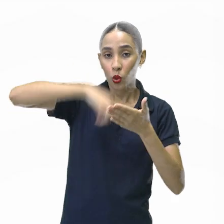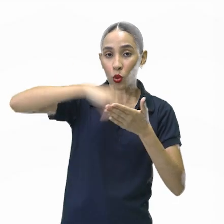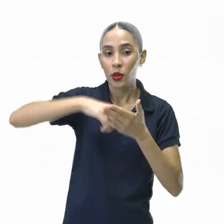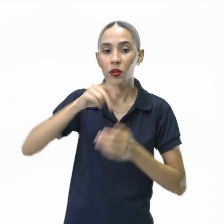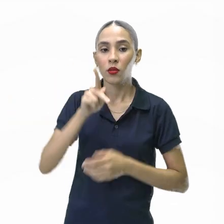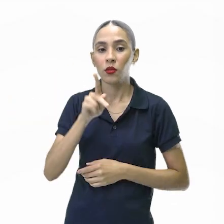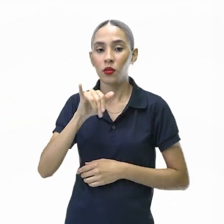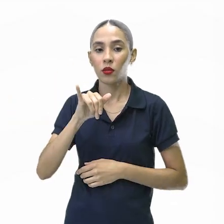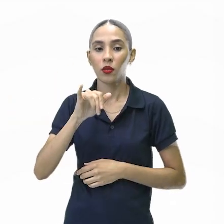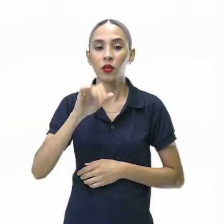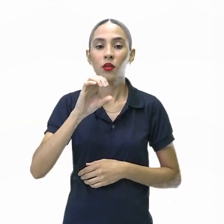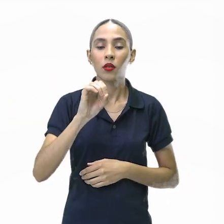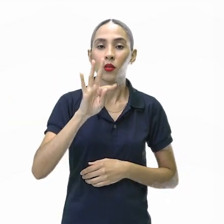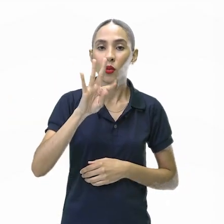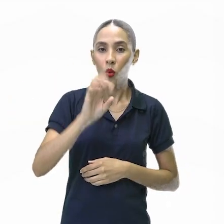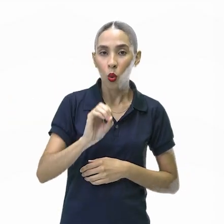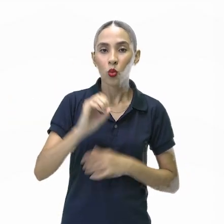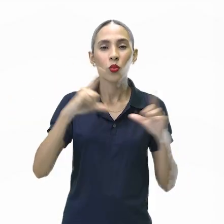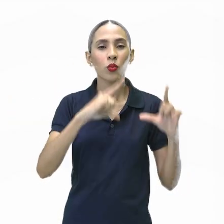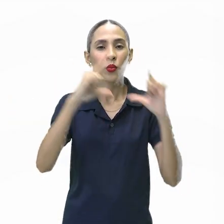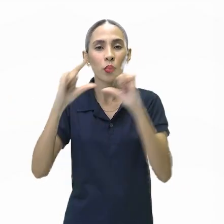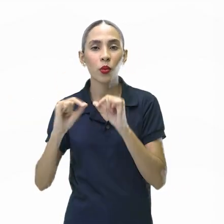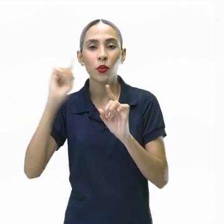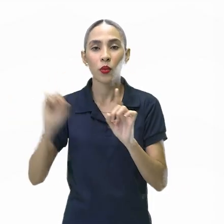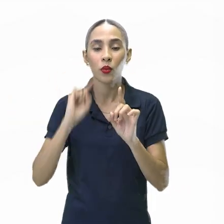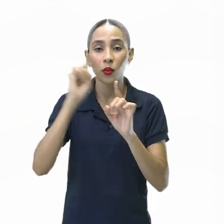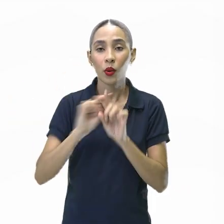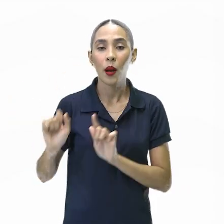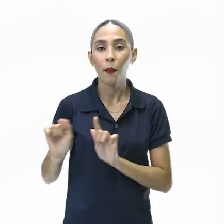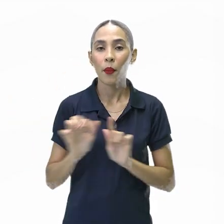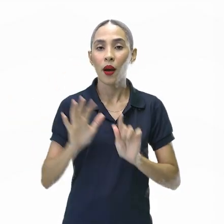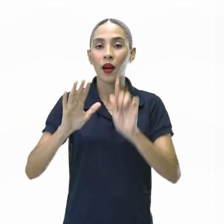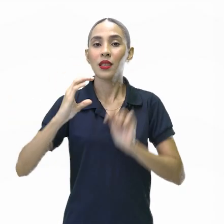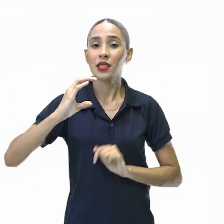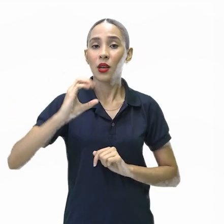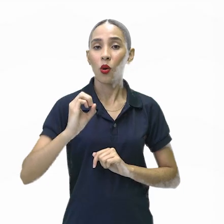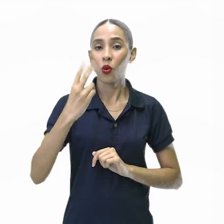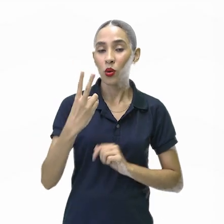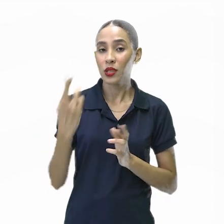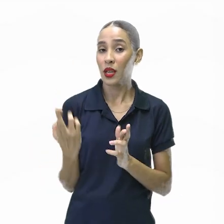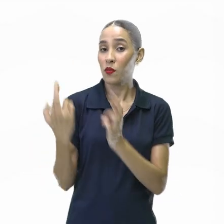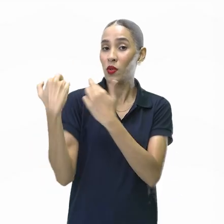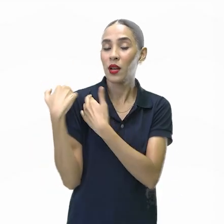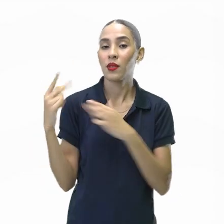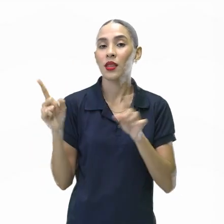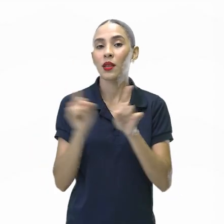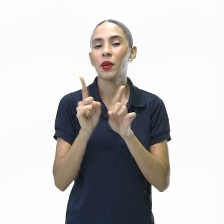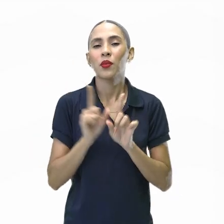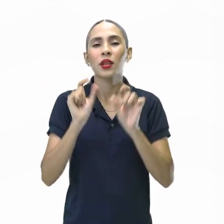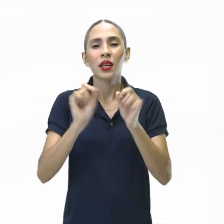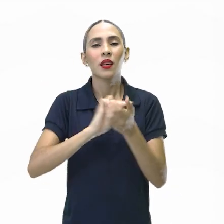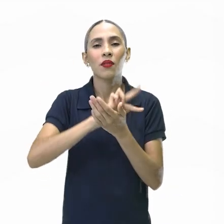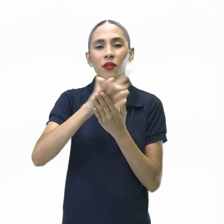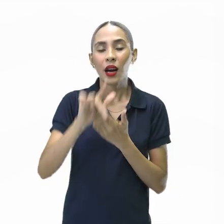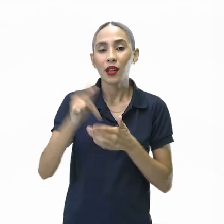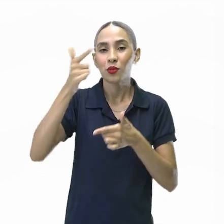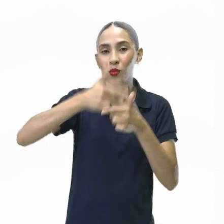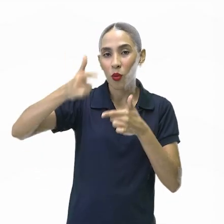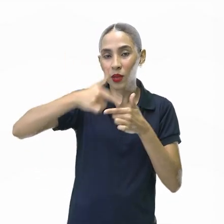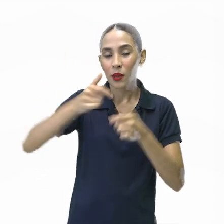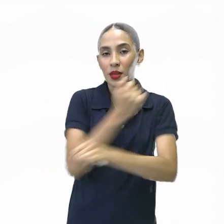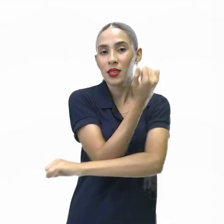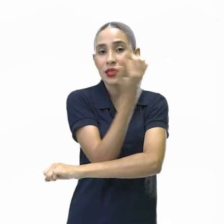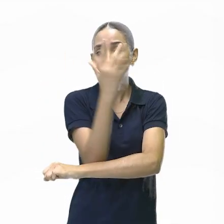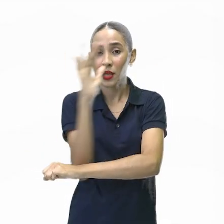1997, com o objetivo de reduzir os gases de efeito estufa, responsáveis por diversos problemas